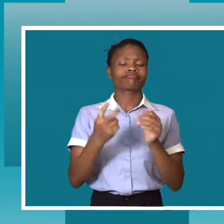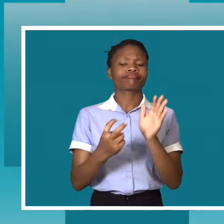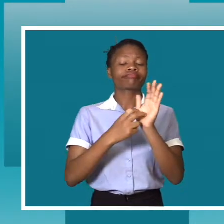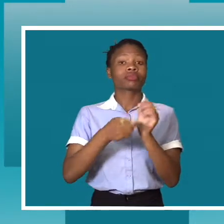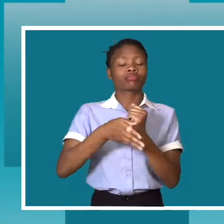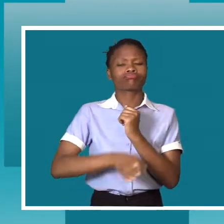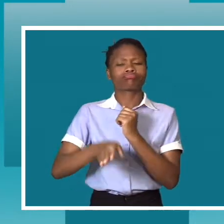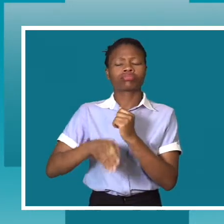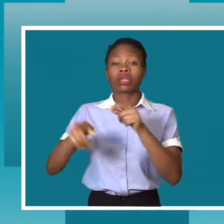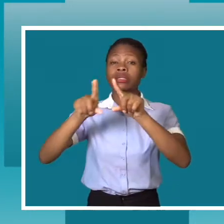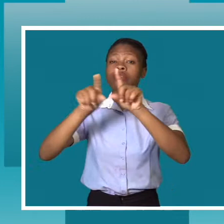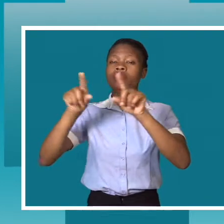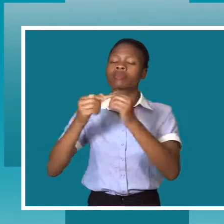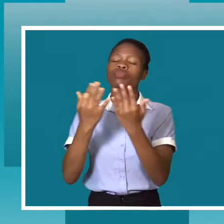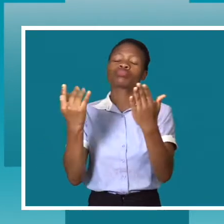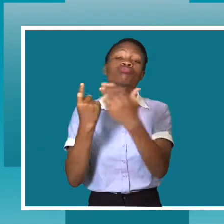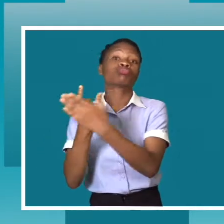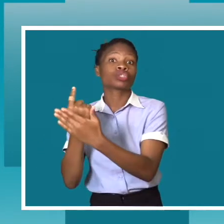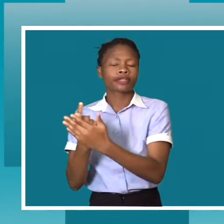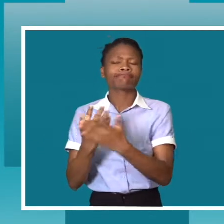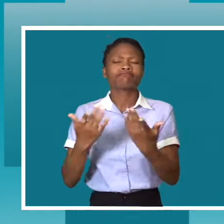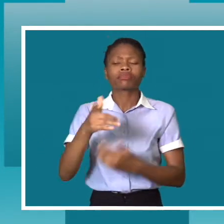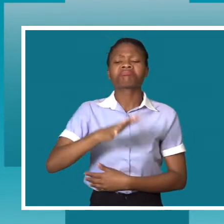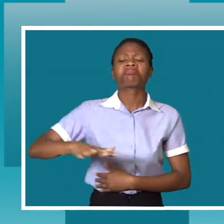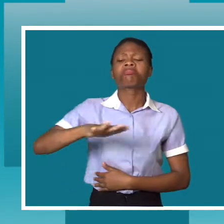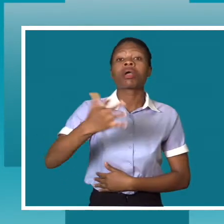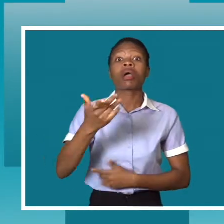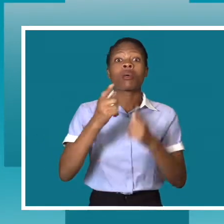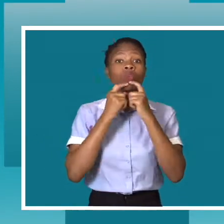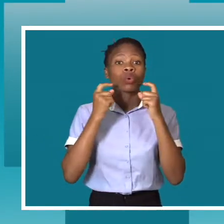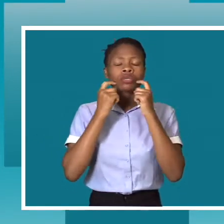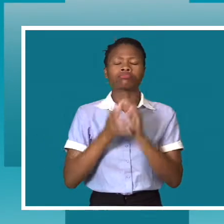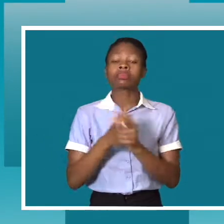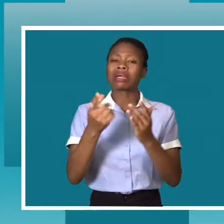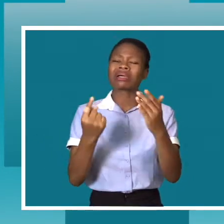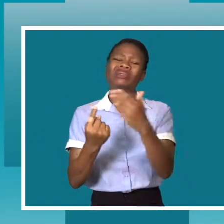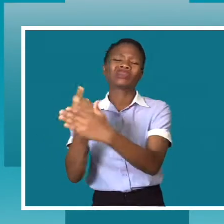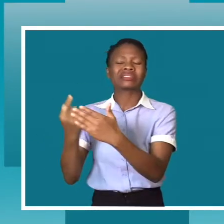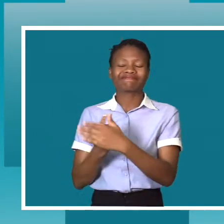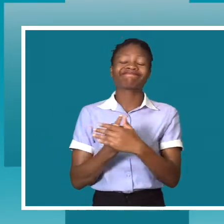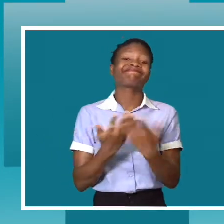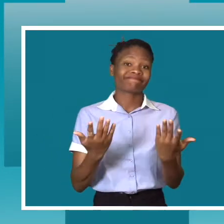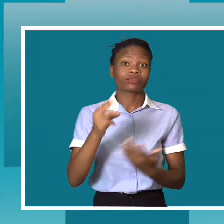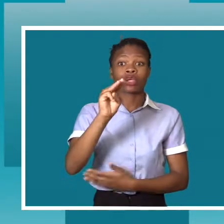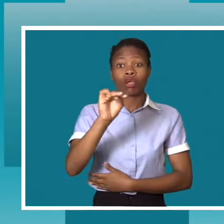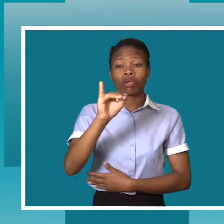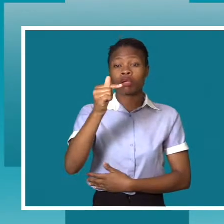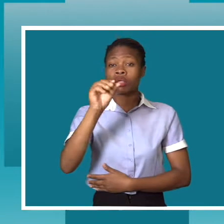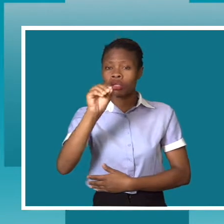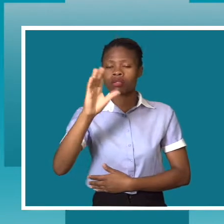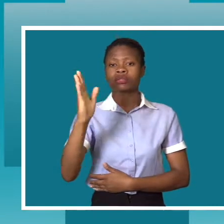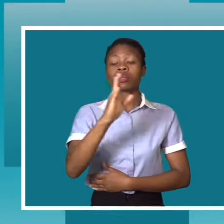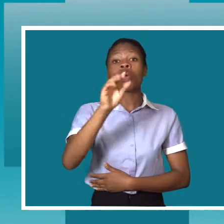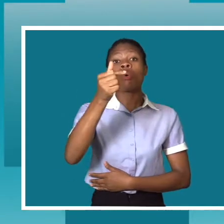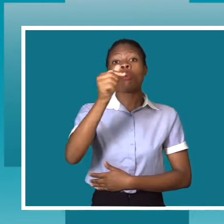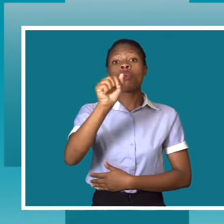sexual e reprodutiva. Um assunto muito delicado de se abordar nas comunidades moçambicanas. Em